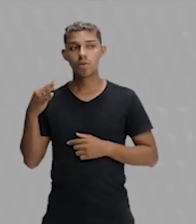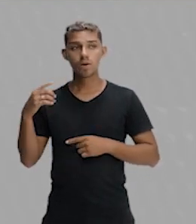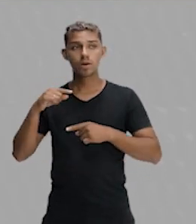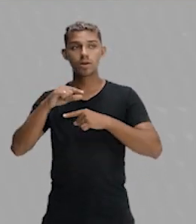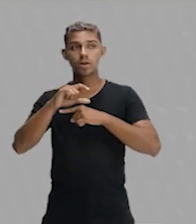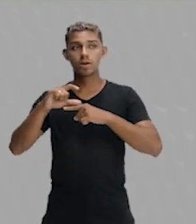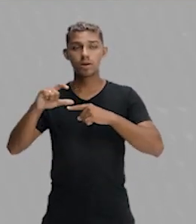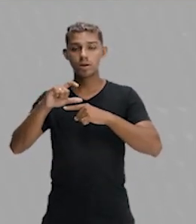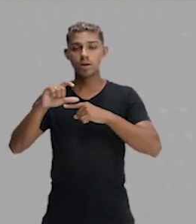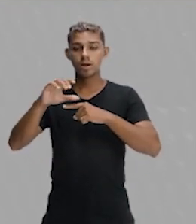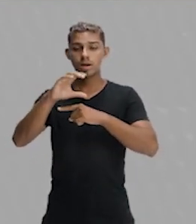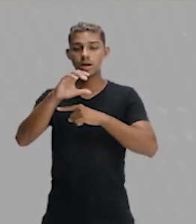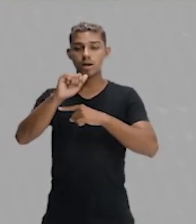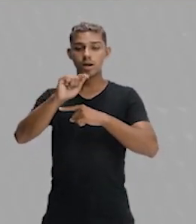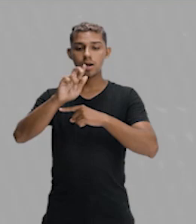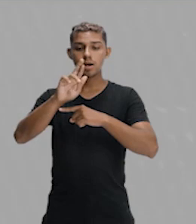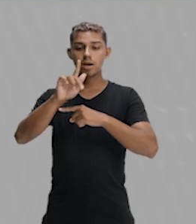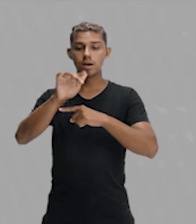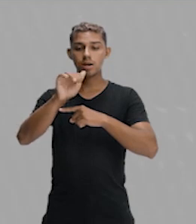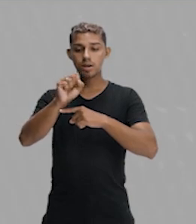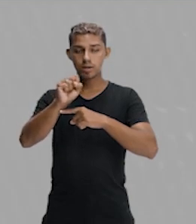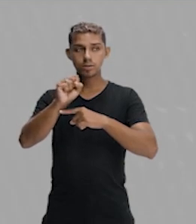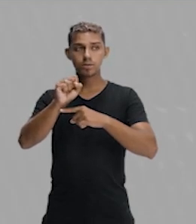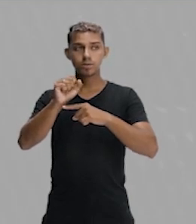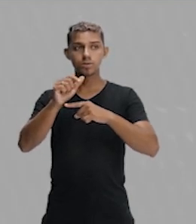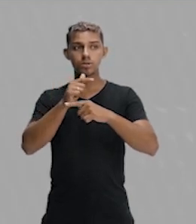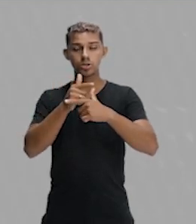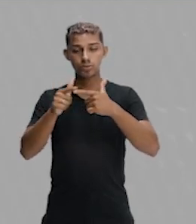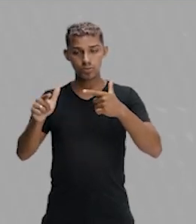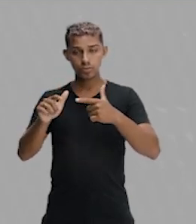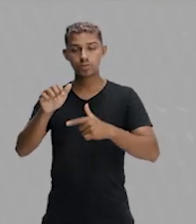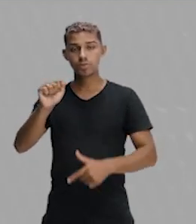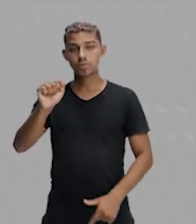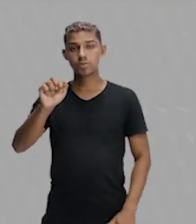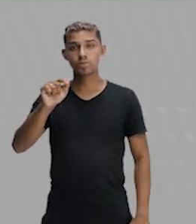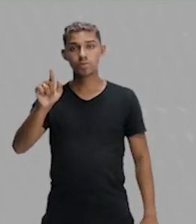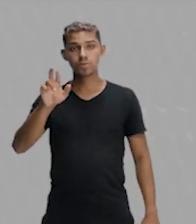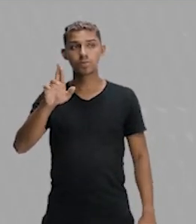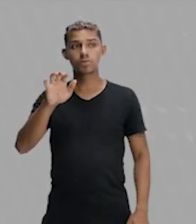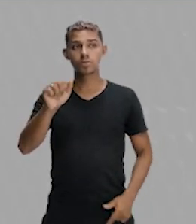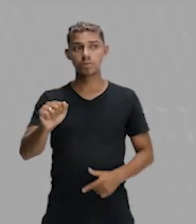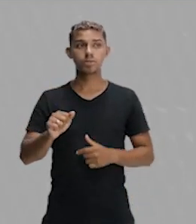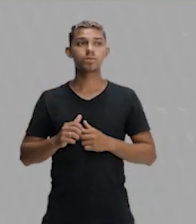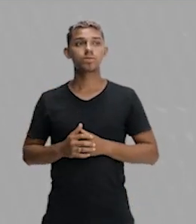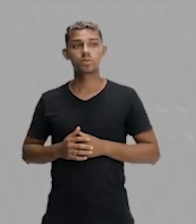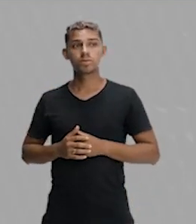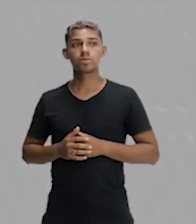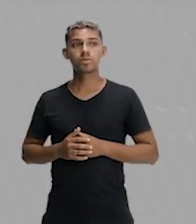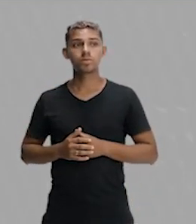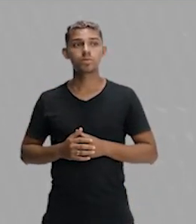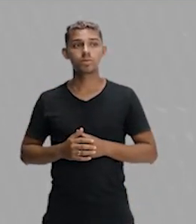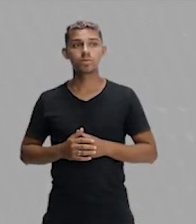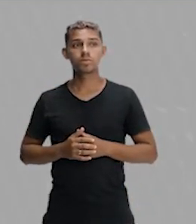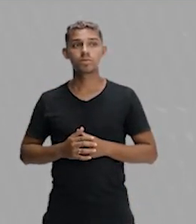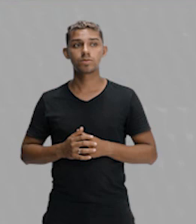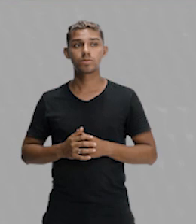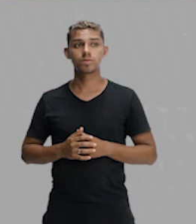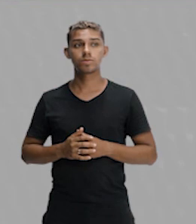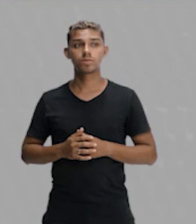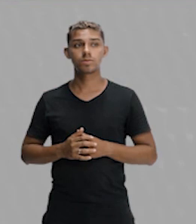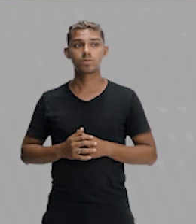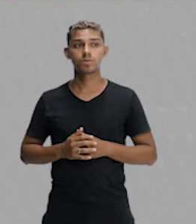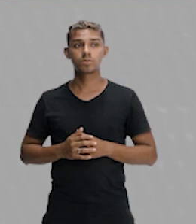dividido pela área. Certo? A densidade é a quantidade de carga dividido pela área.